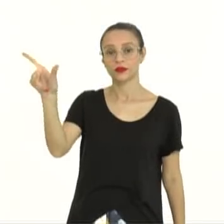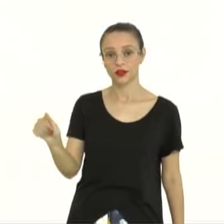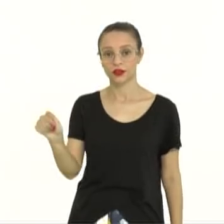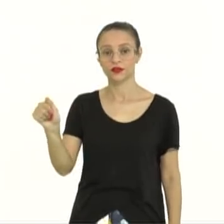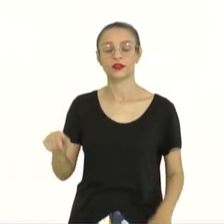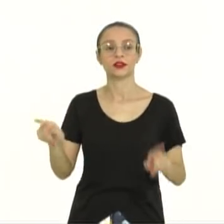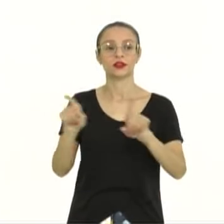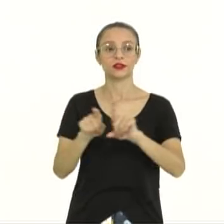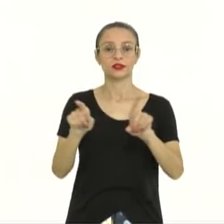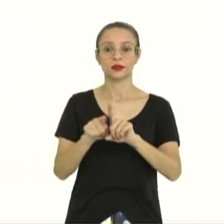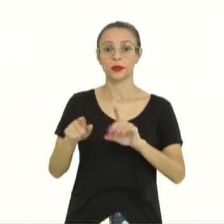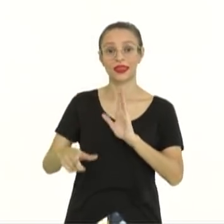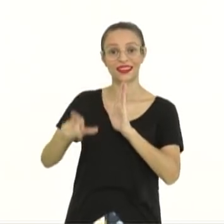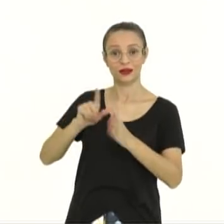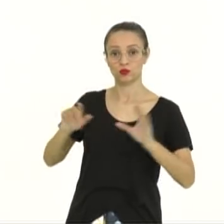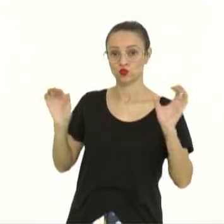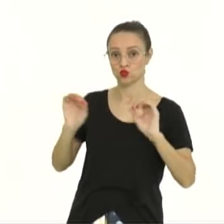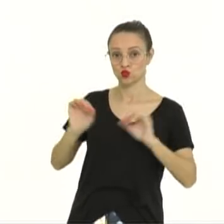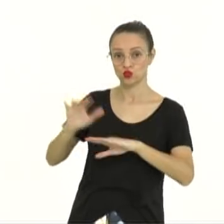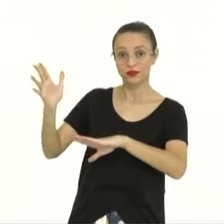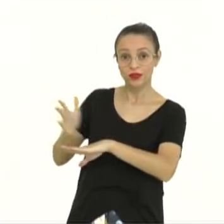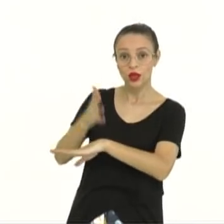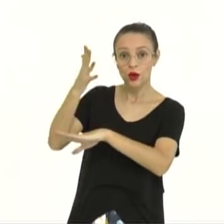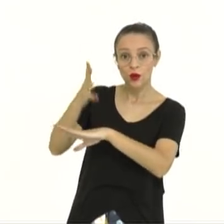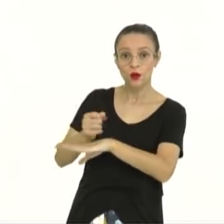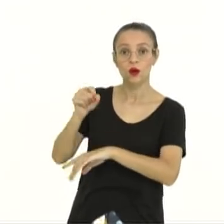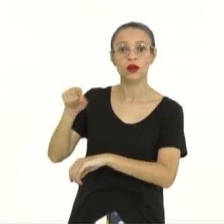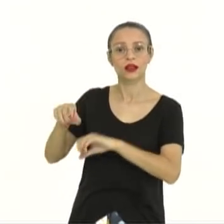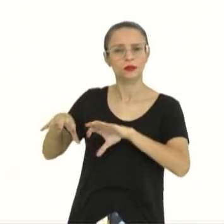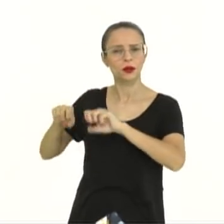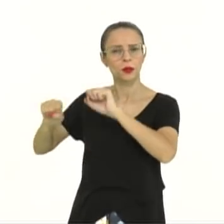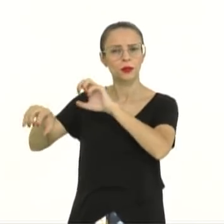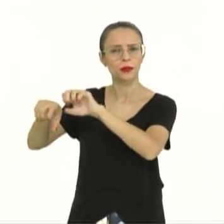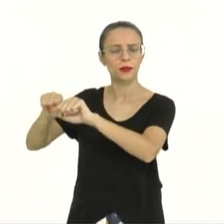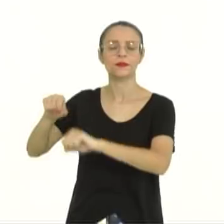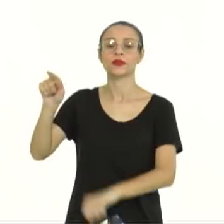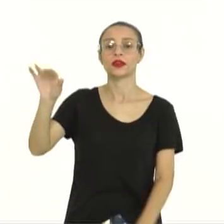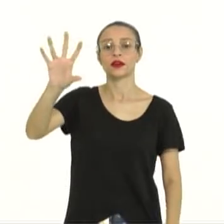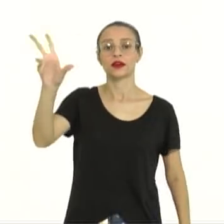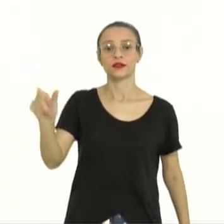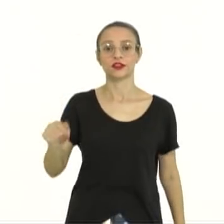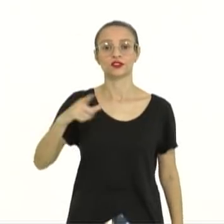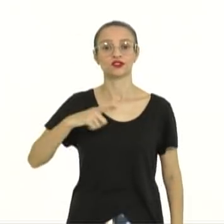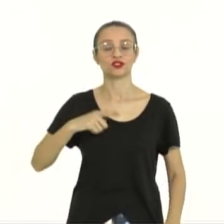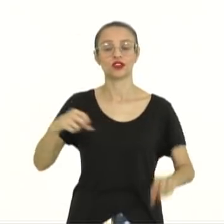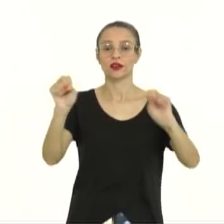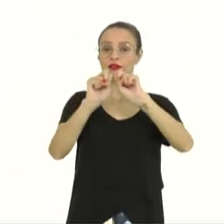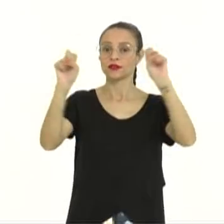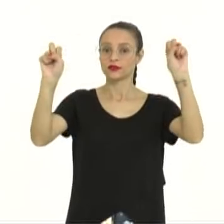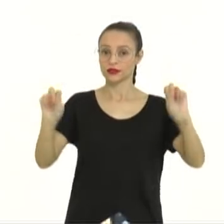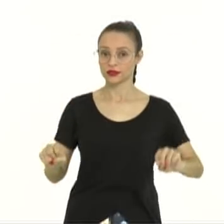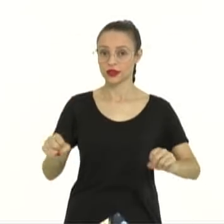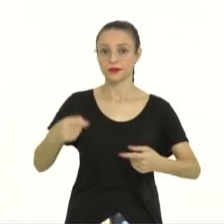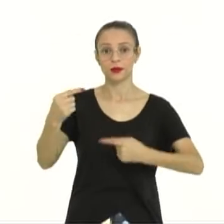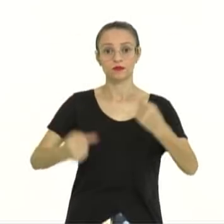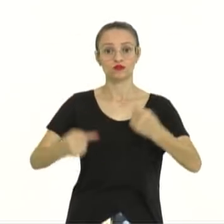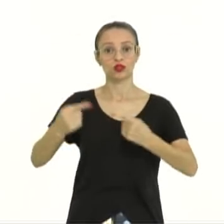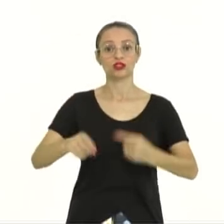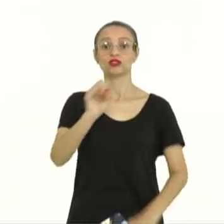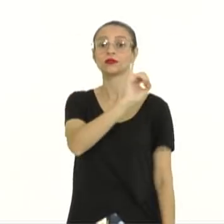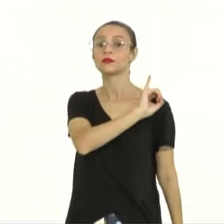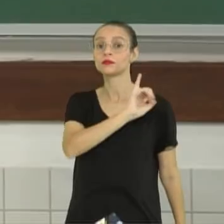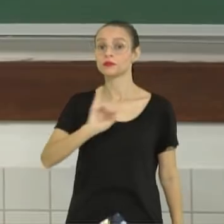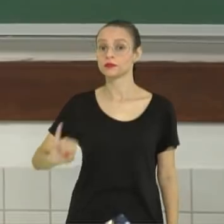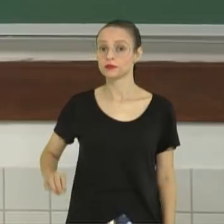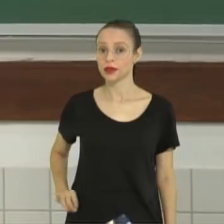antes da chegada dos colonizadores, né, tinha um sistema político imperial, né, era